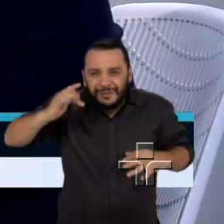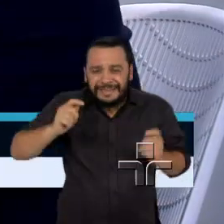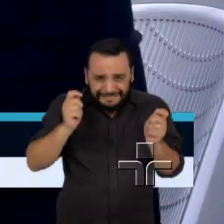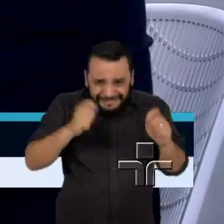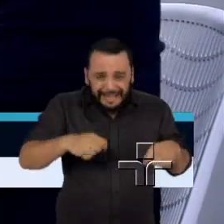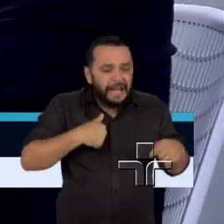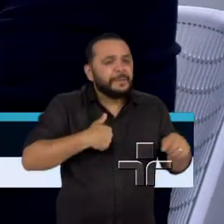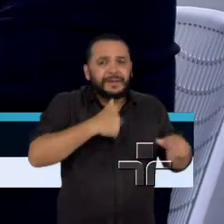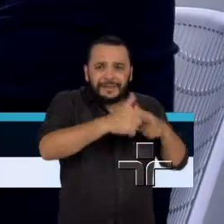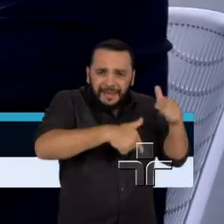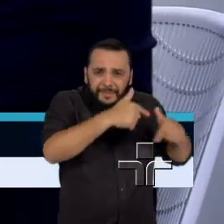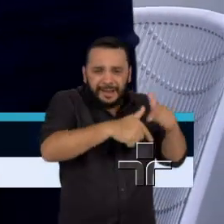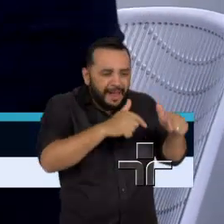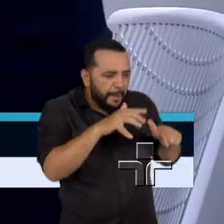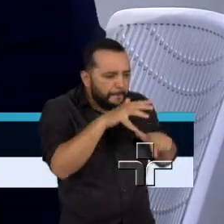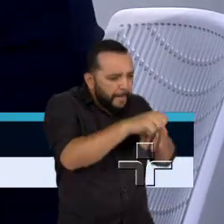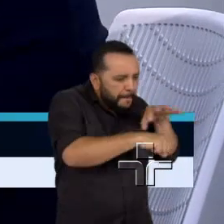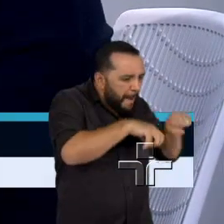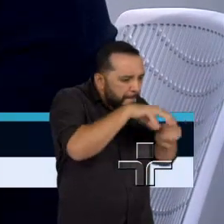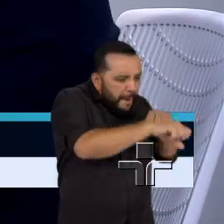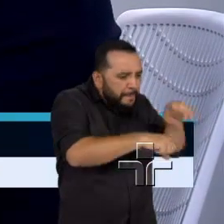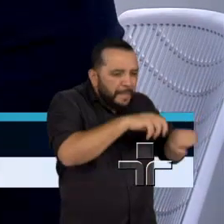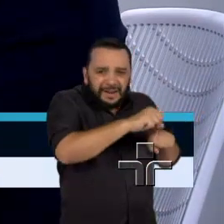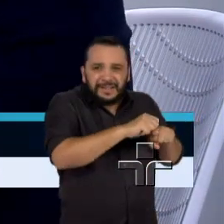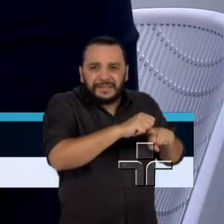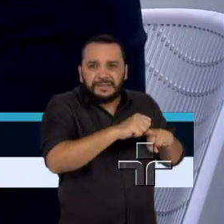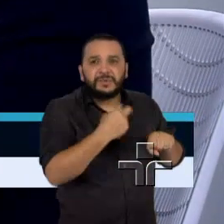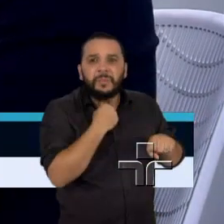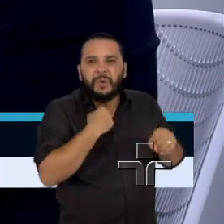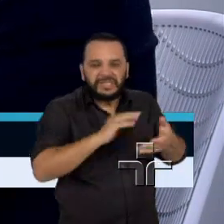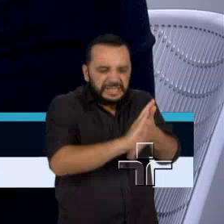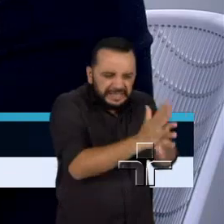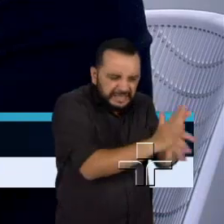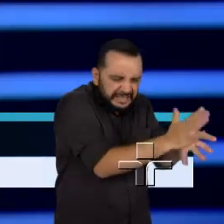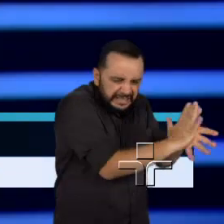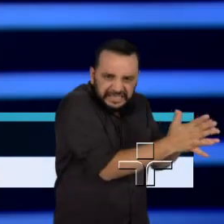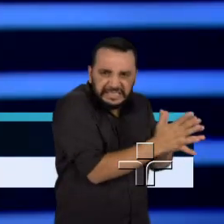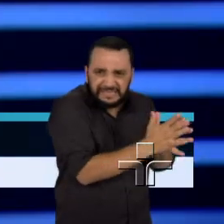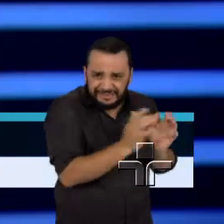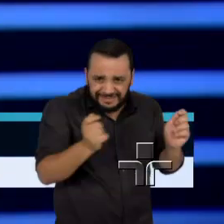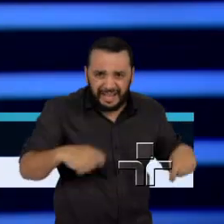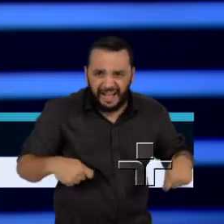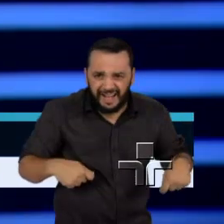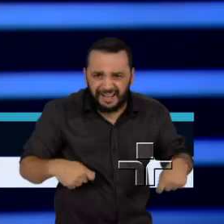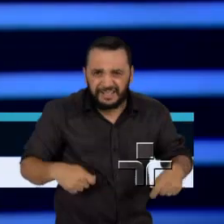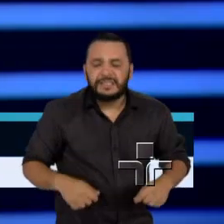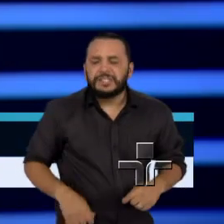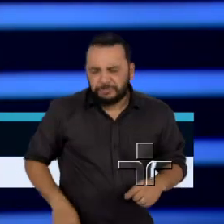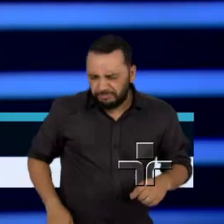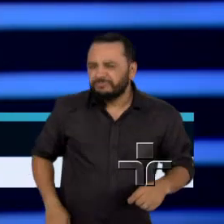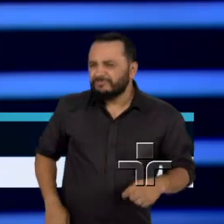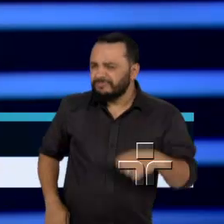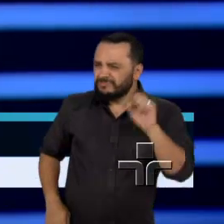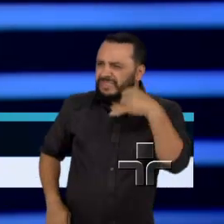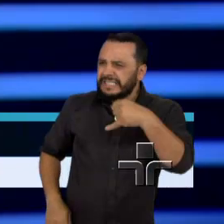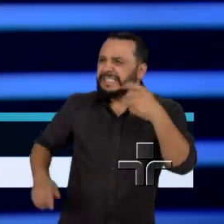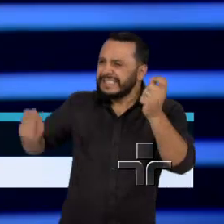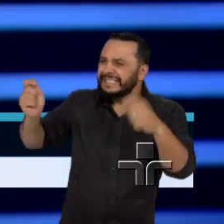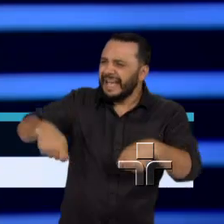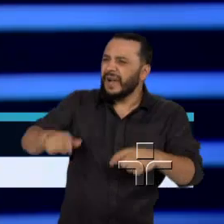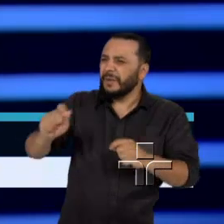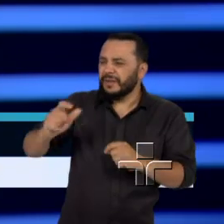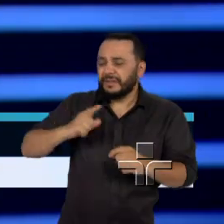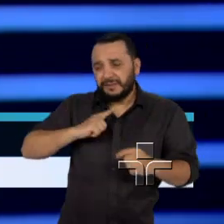biodiversidade? Sem dúvida tem, sem dúvida. Eu acho que a questão da pesquisa associada a esses produtos que,